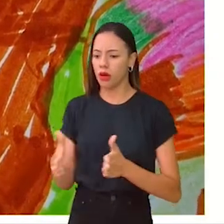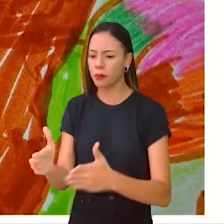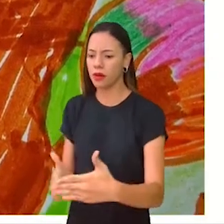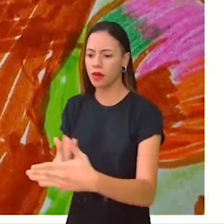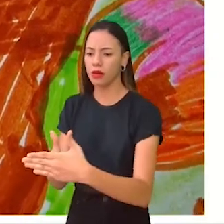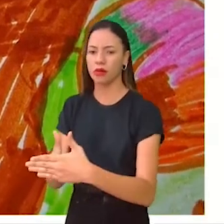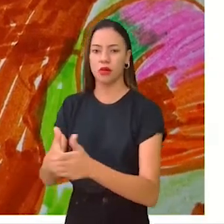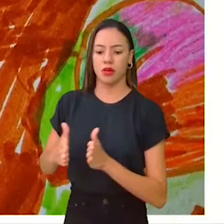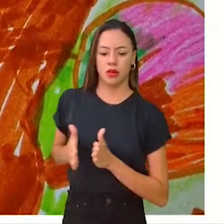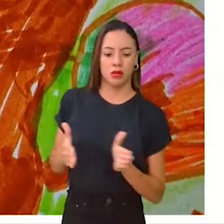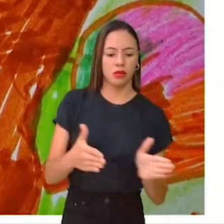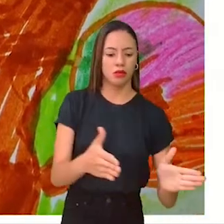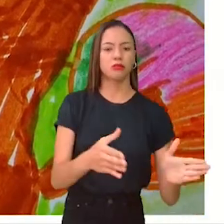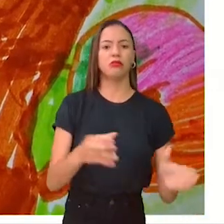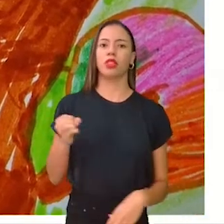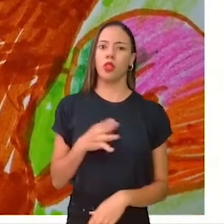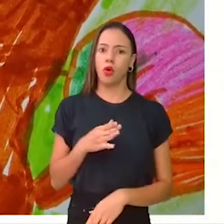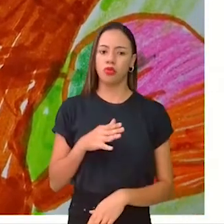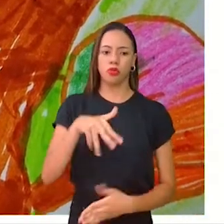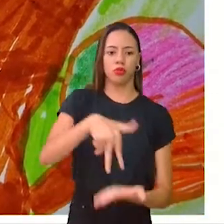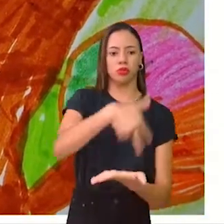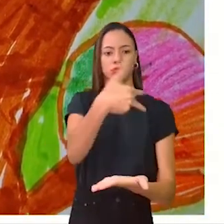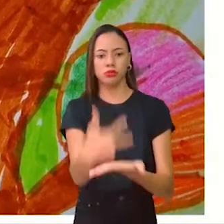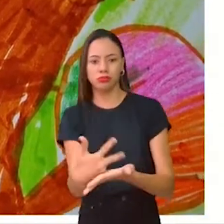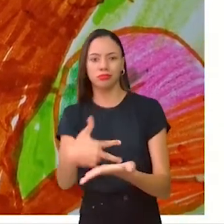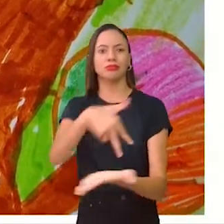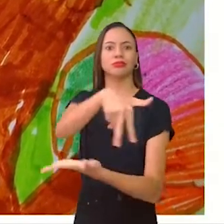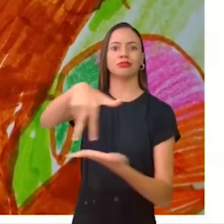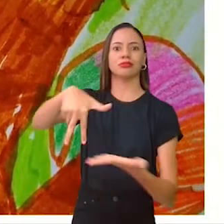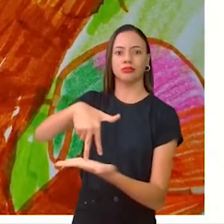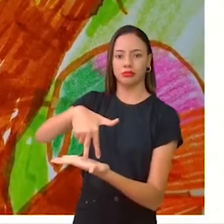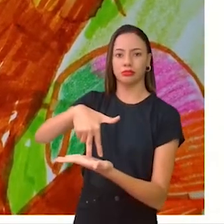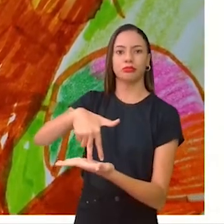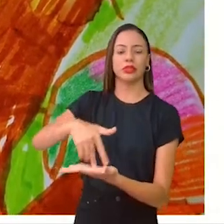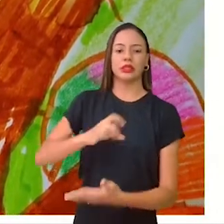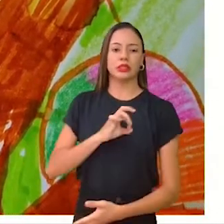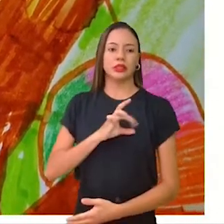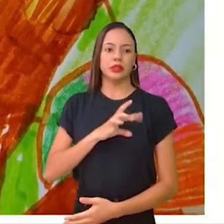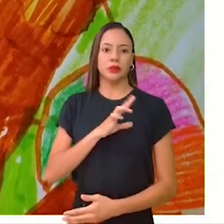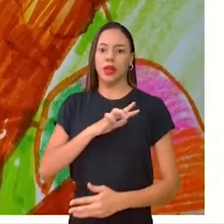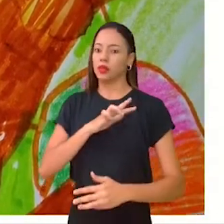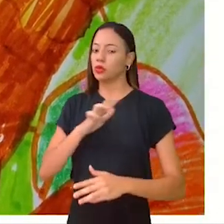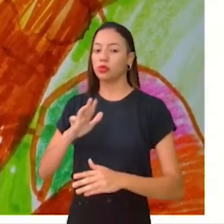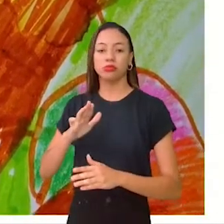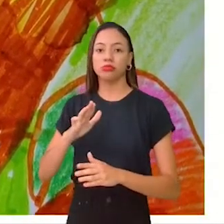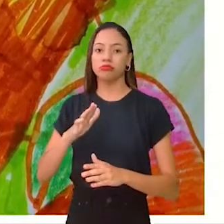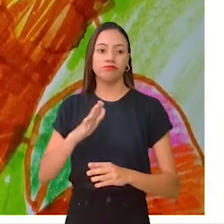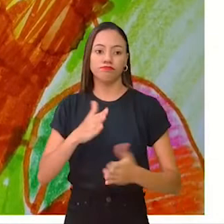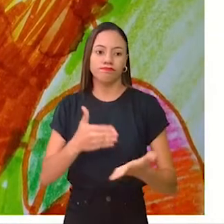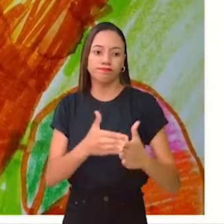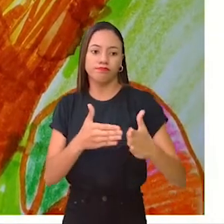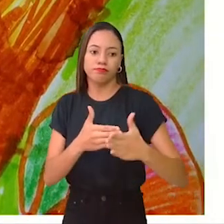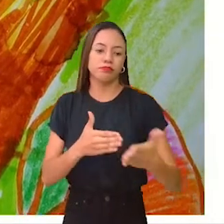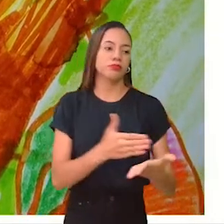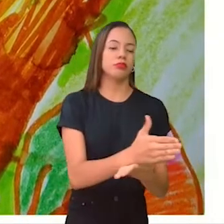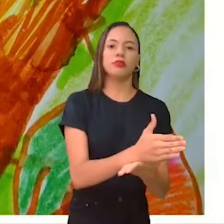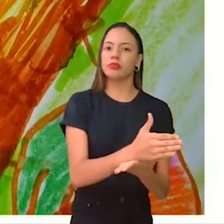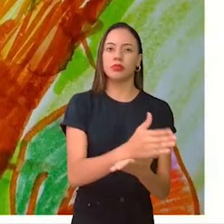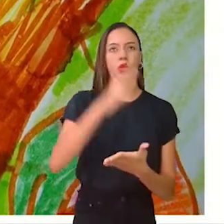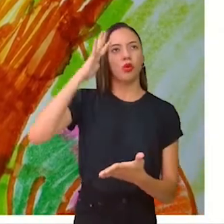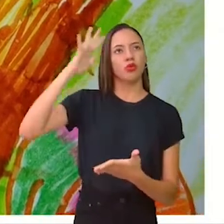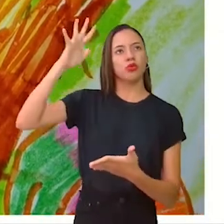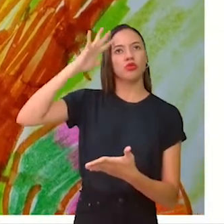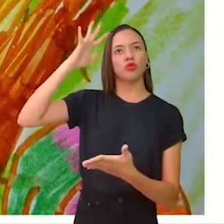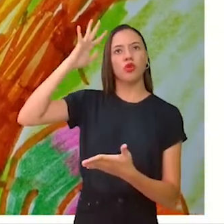da queda um passo de dança, do medo uma escada, do sonho uma ponte, da procura